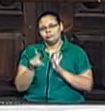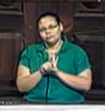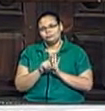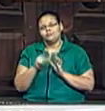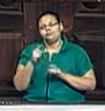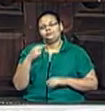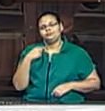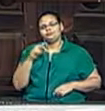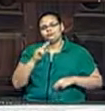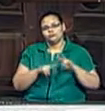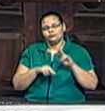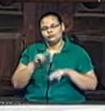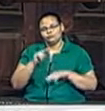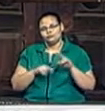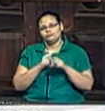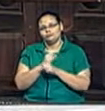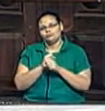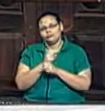presidente,